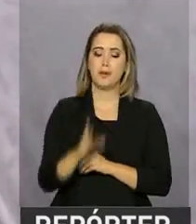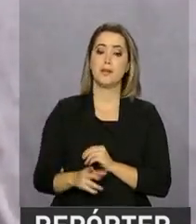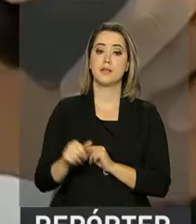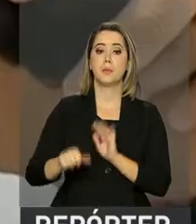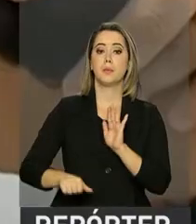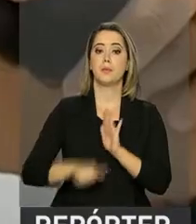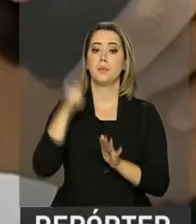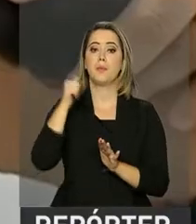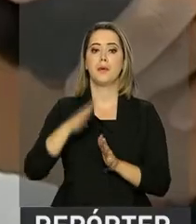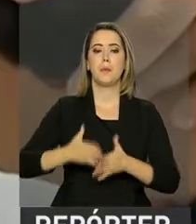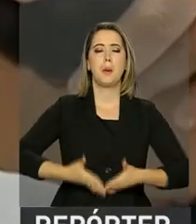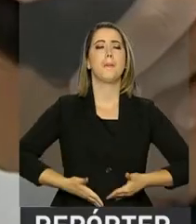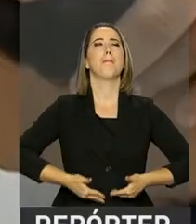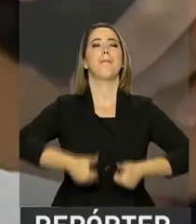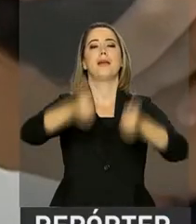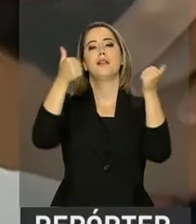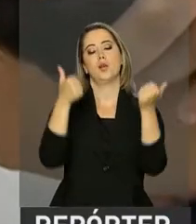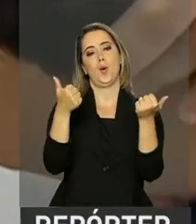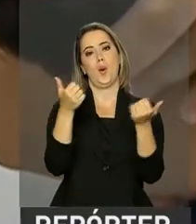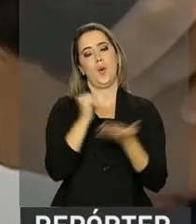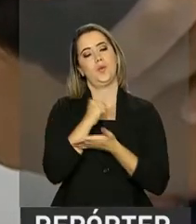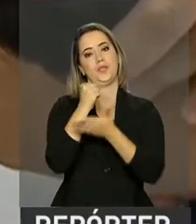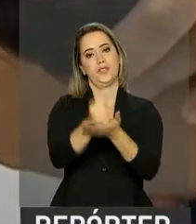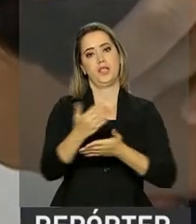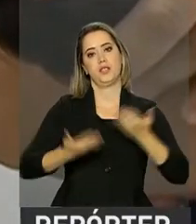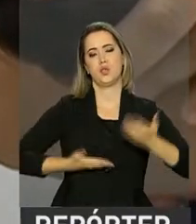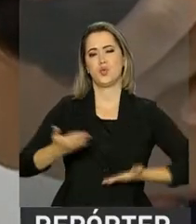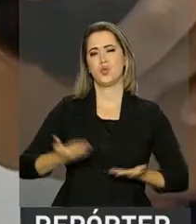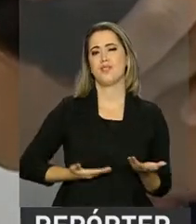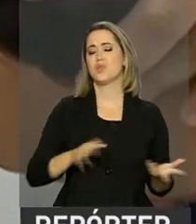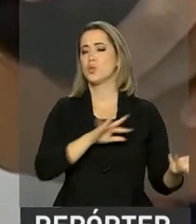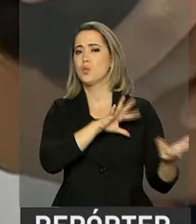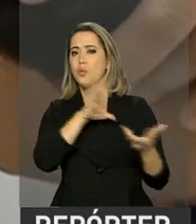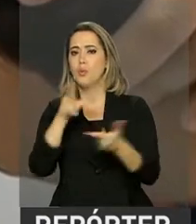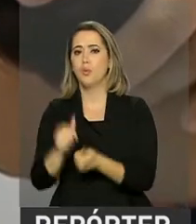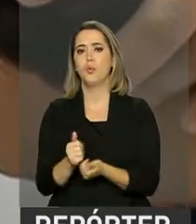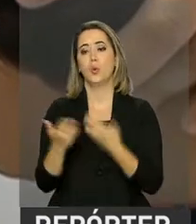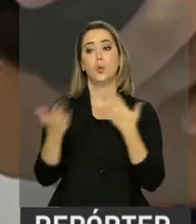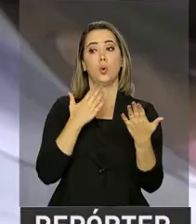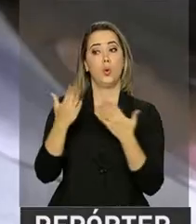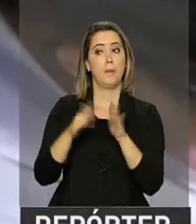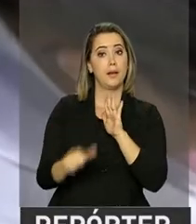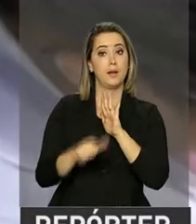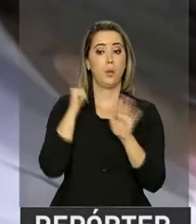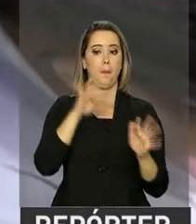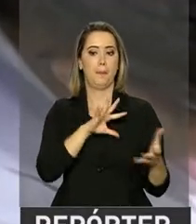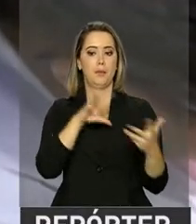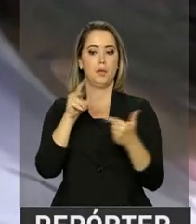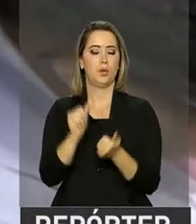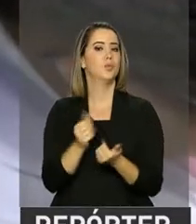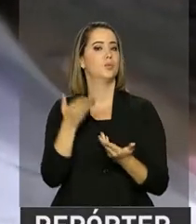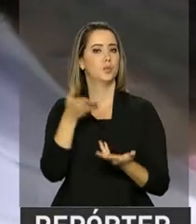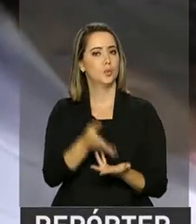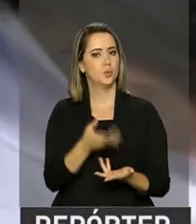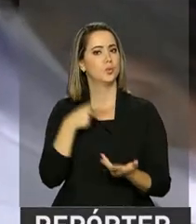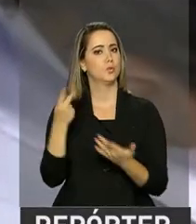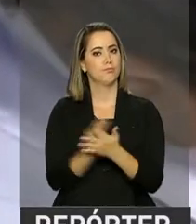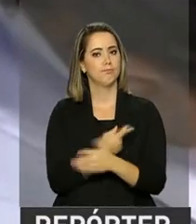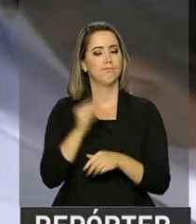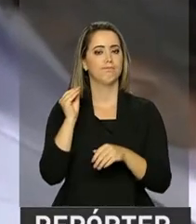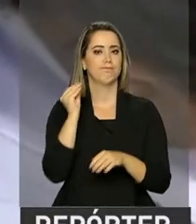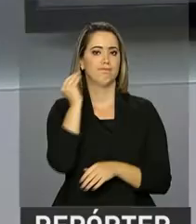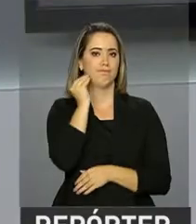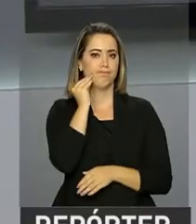têm os melhores serviços em todo mundo comparado aos países de primeiro mundo na realização do teste do